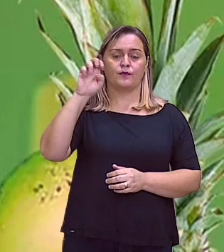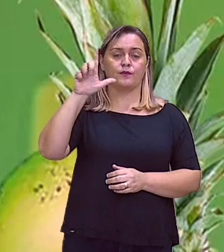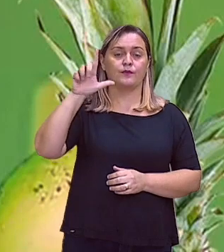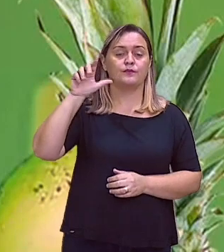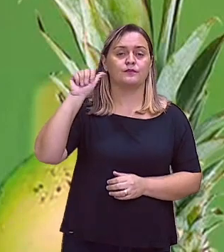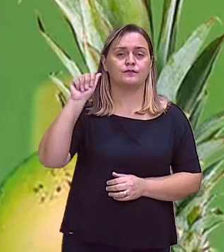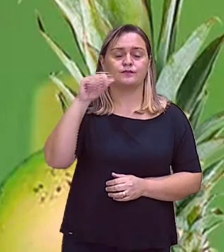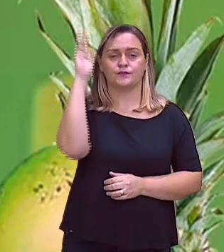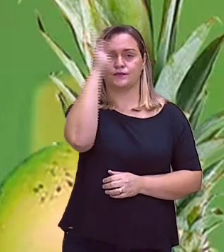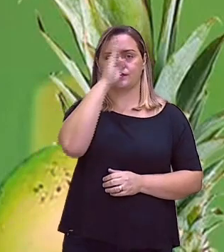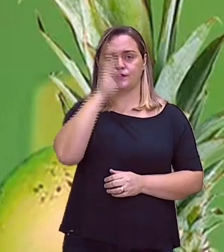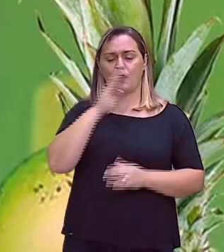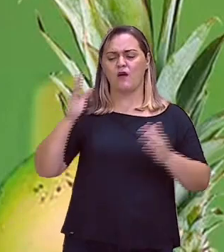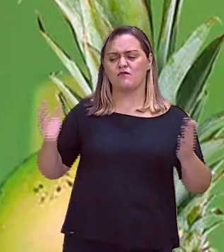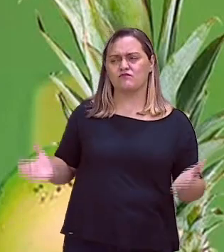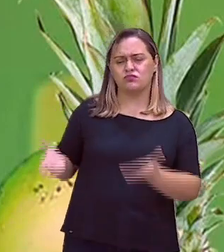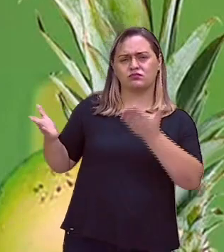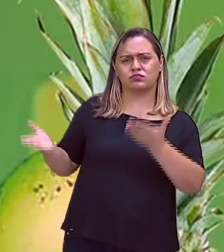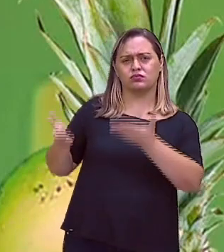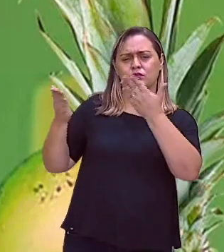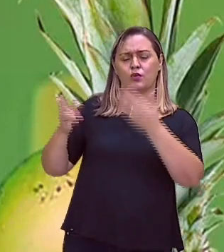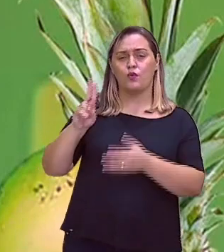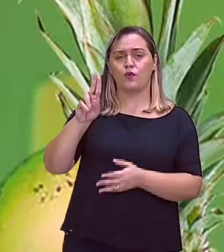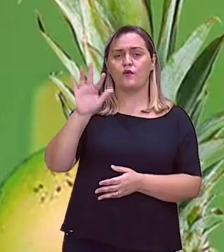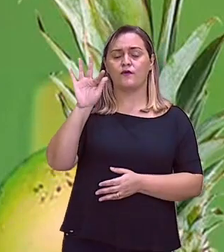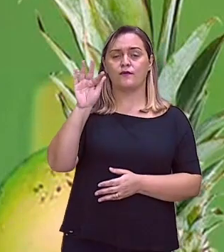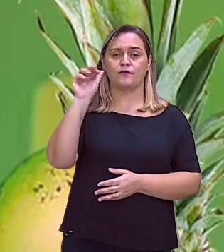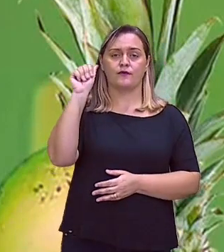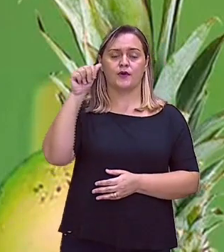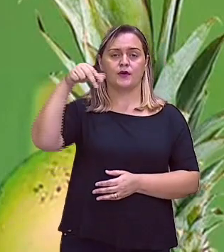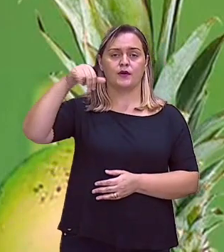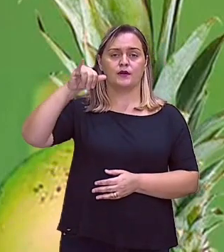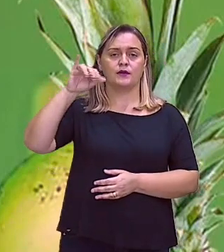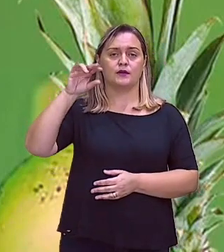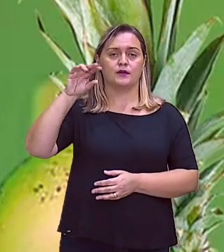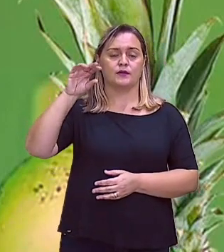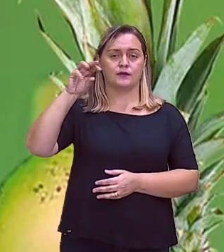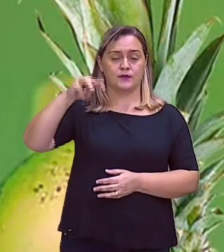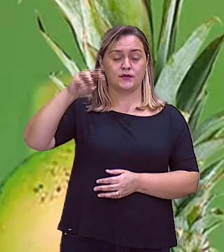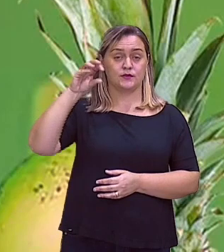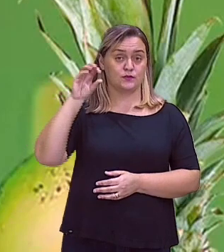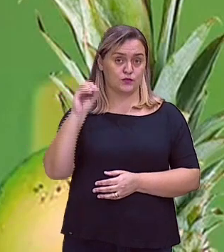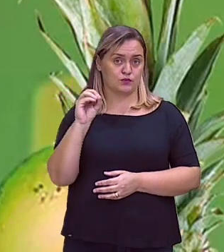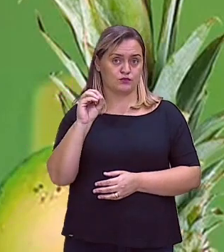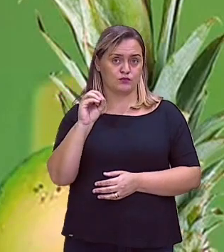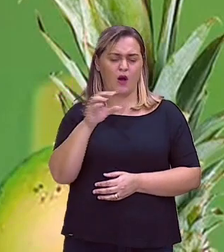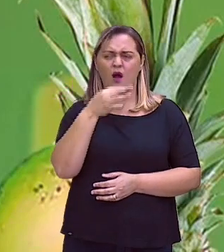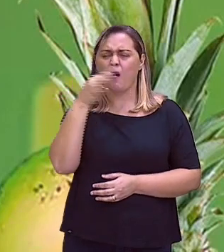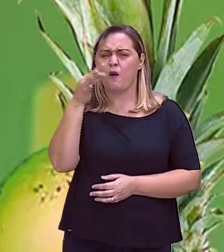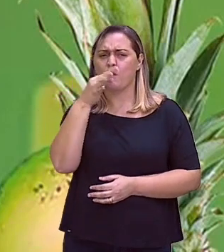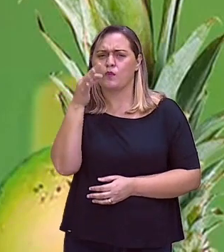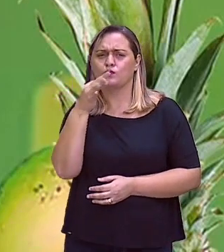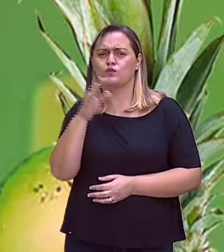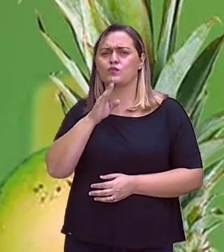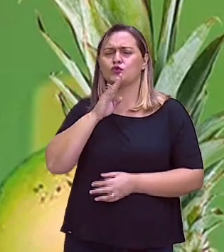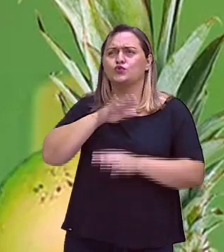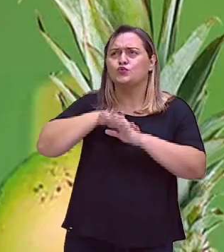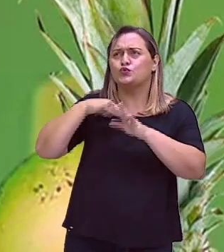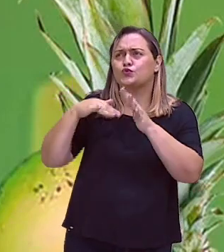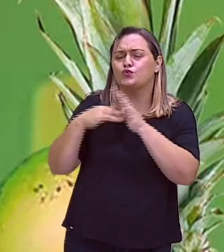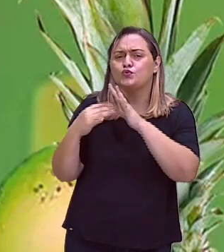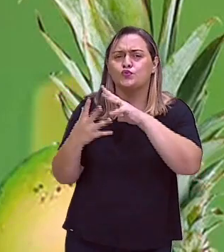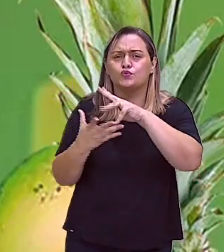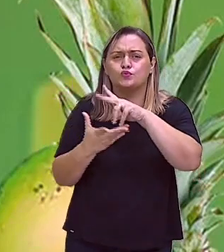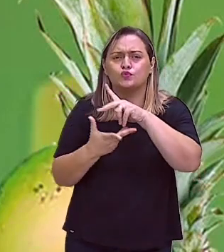enaltecer o ufanismo proposto por Vargas e é uma das mais conhecidas no mundo essa música